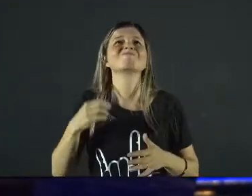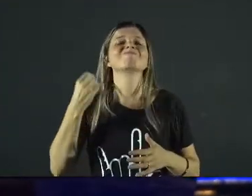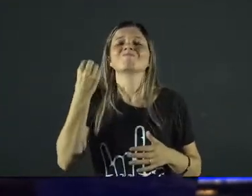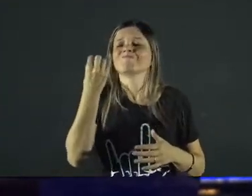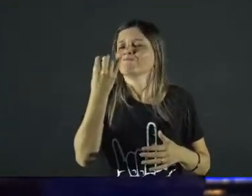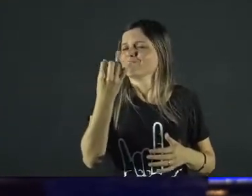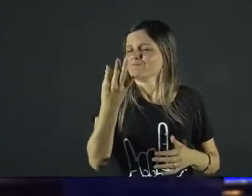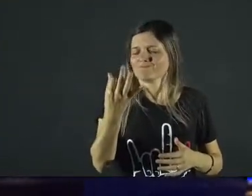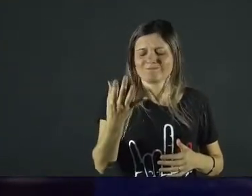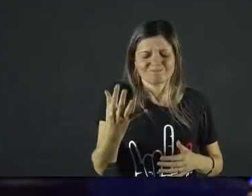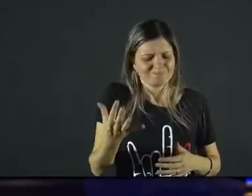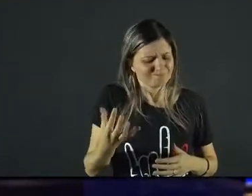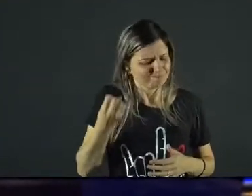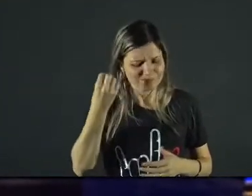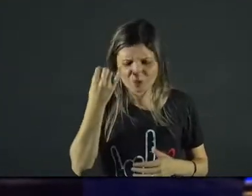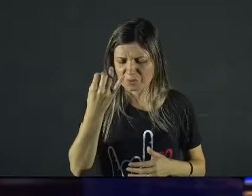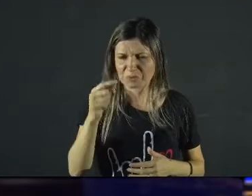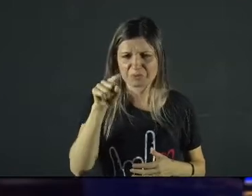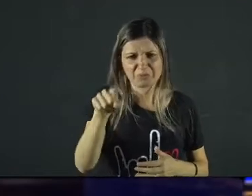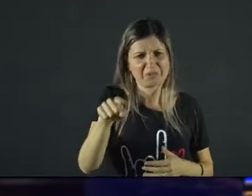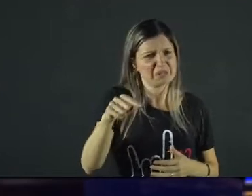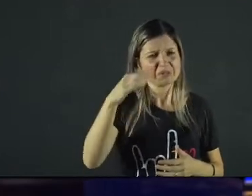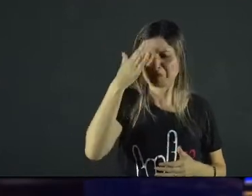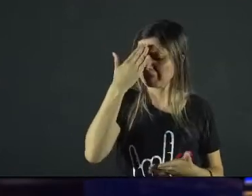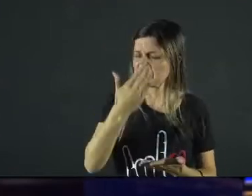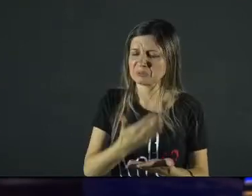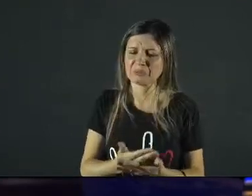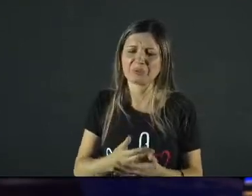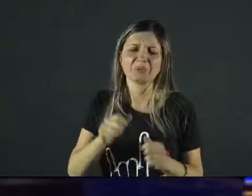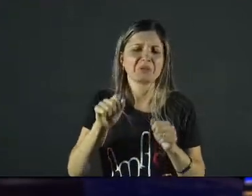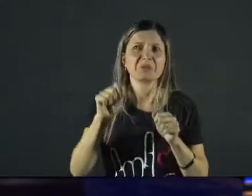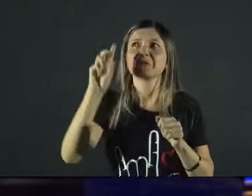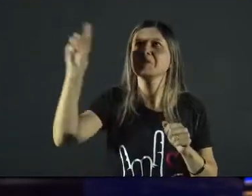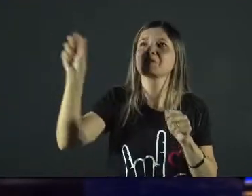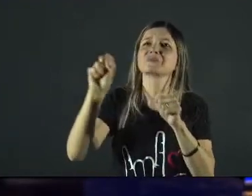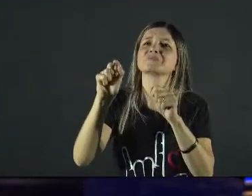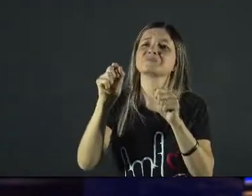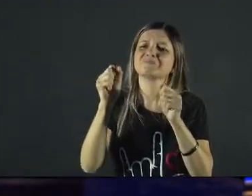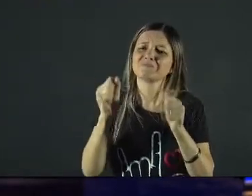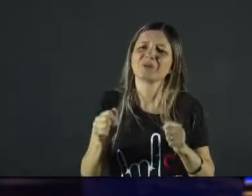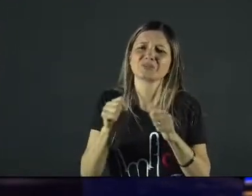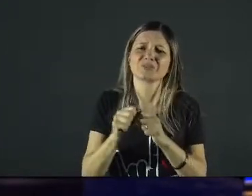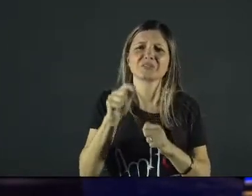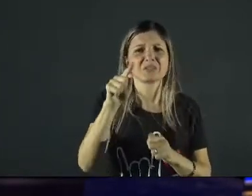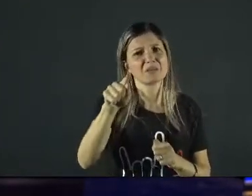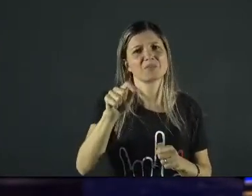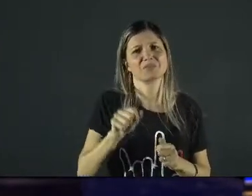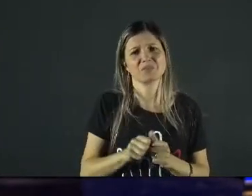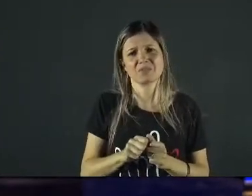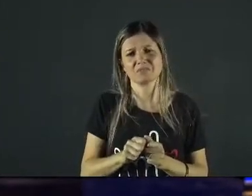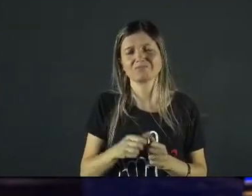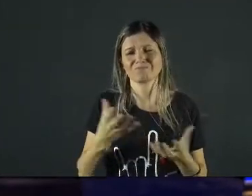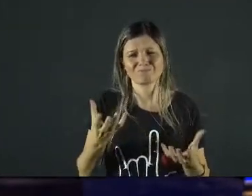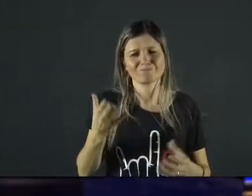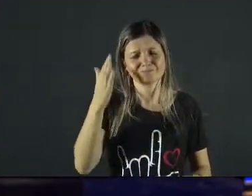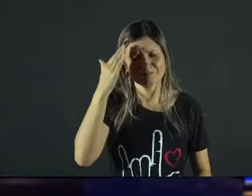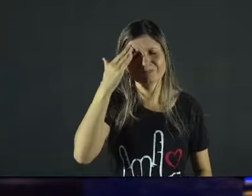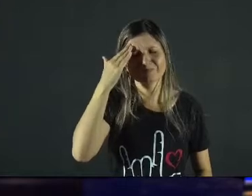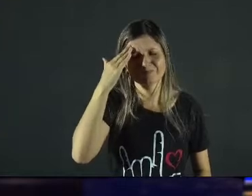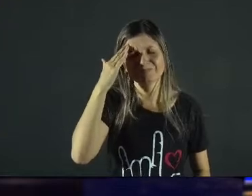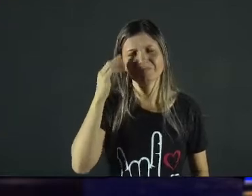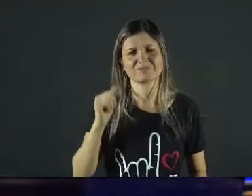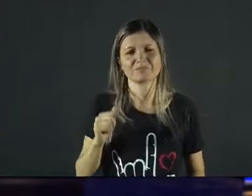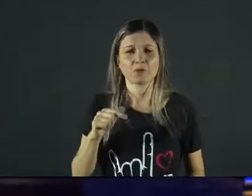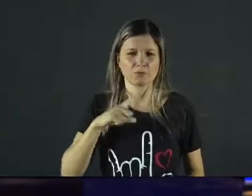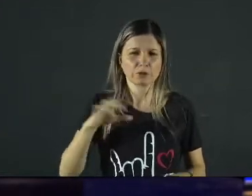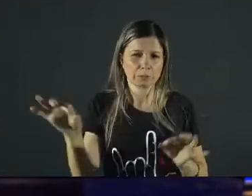você desacreditou das promessas de Deus. Eu queria que você parasse um pouquinho e pensasse. Você tem planos de Deus na